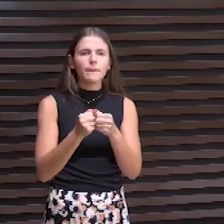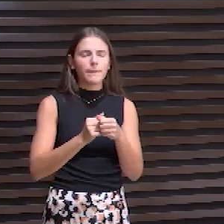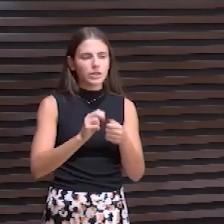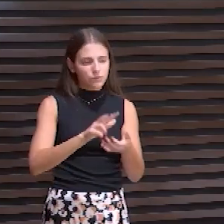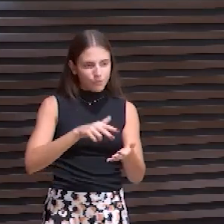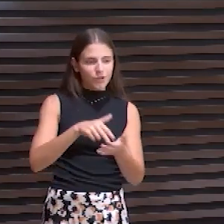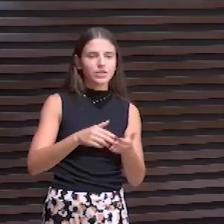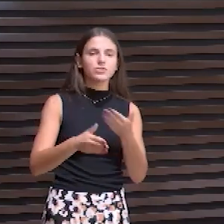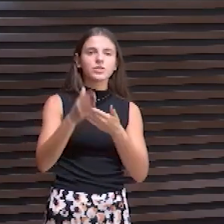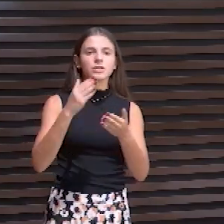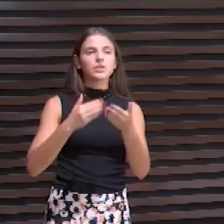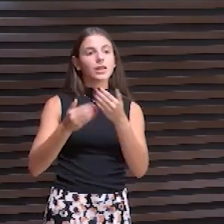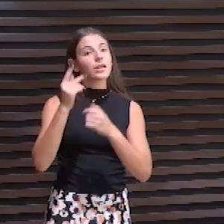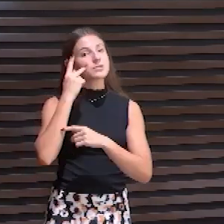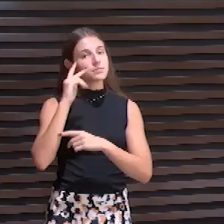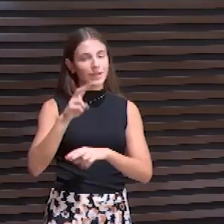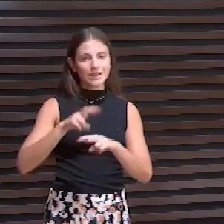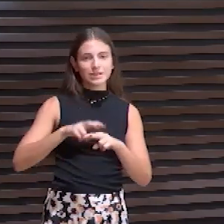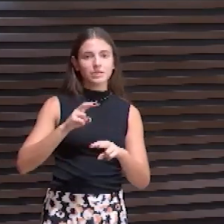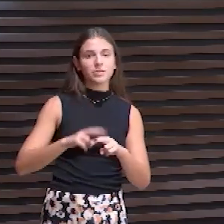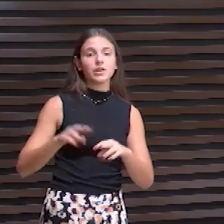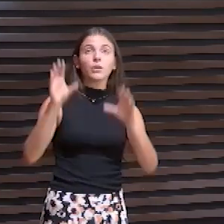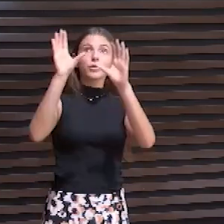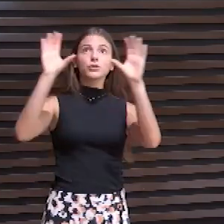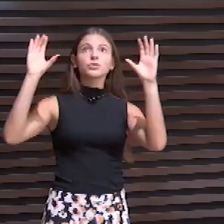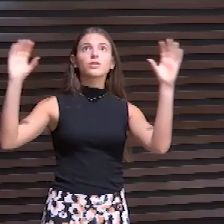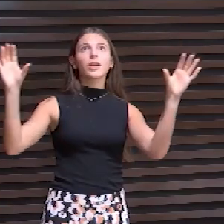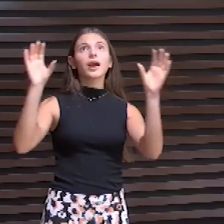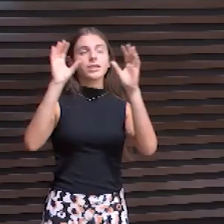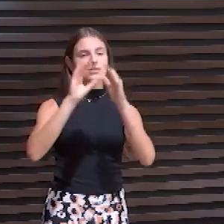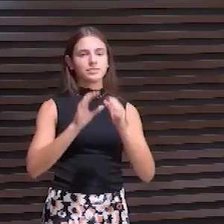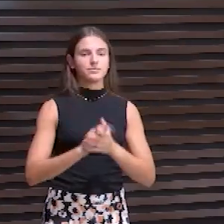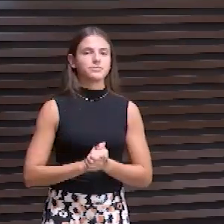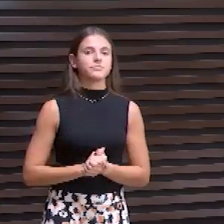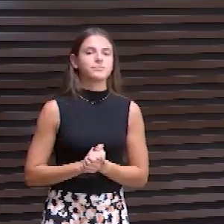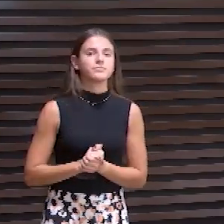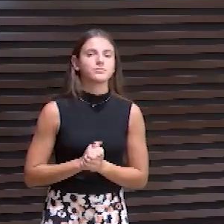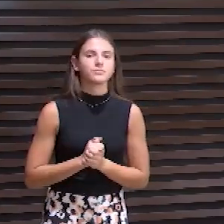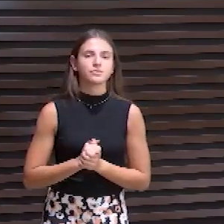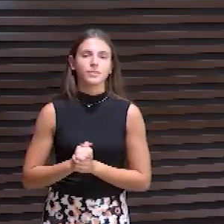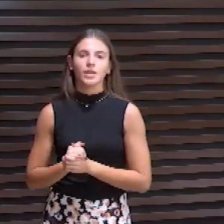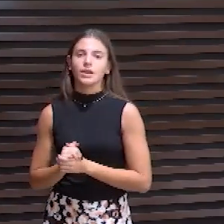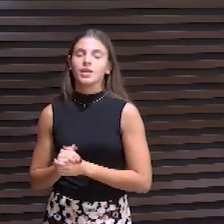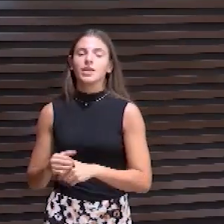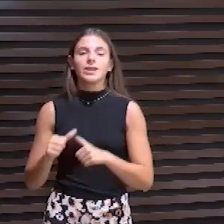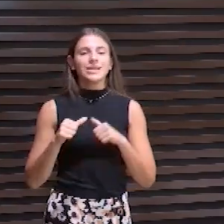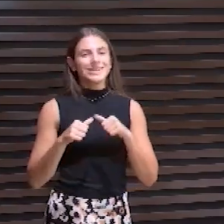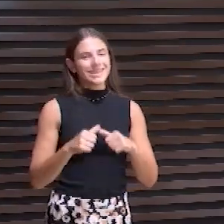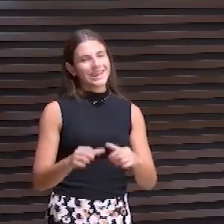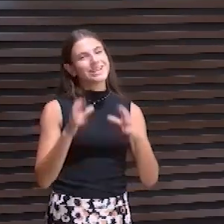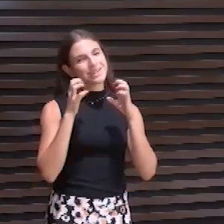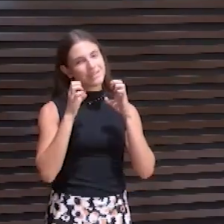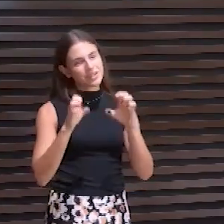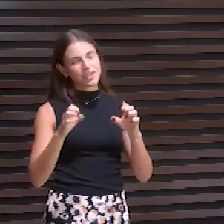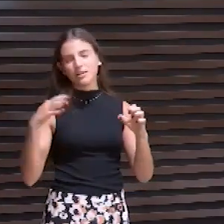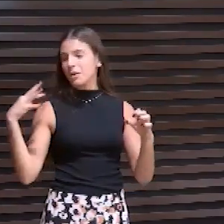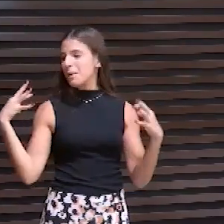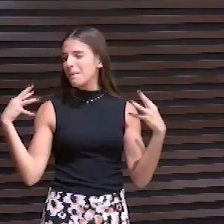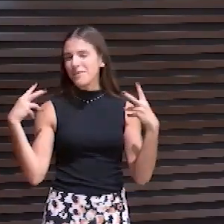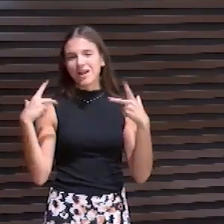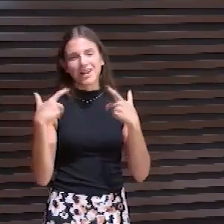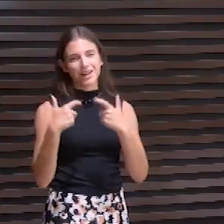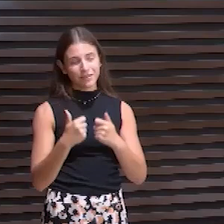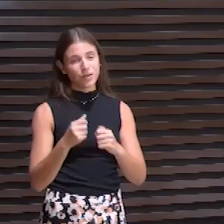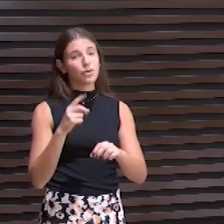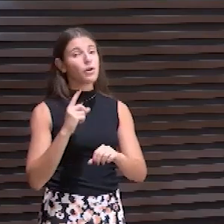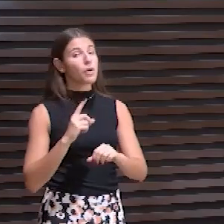Jesus. Louvado seja o nosso Deus, meus irmãos. E esse evangelho maravilhoso, esse verdadeiro evangelho é o